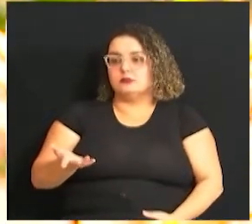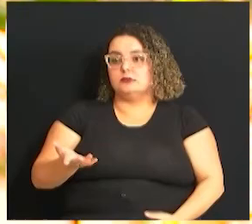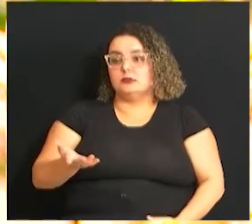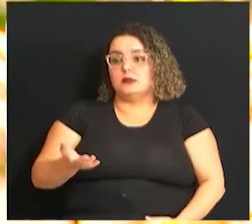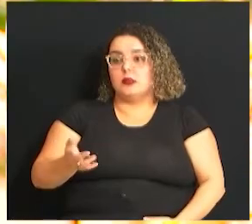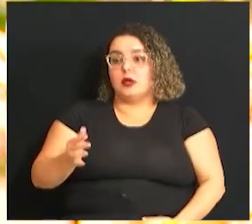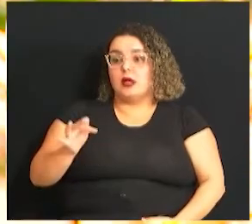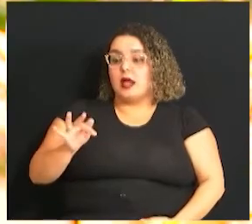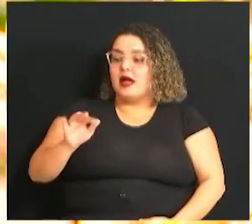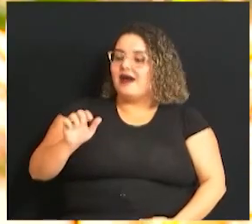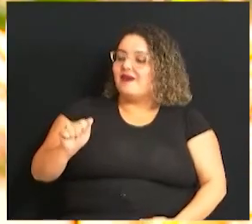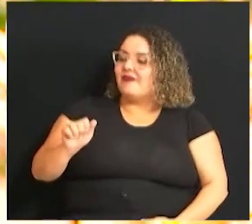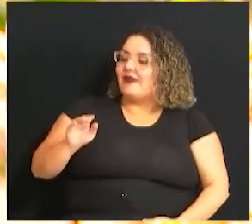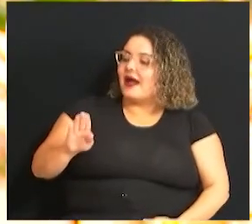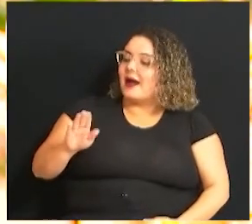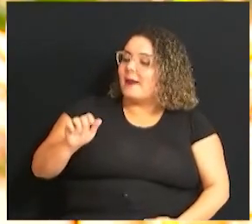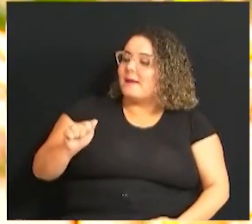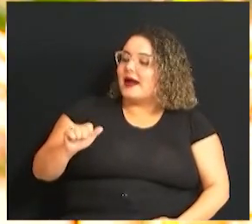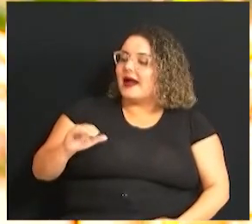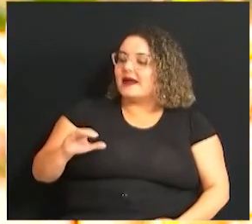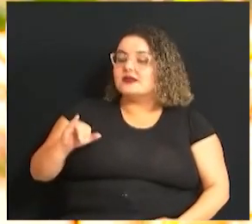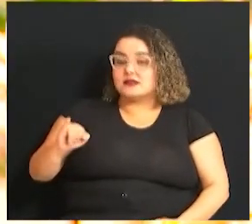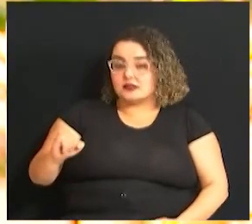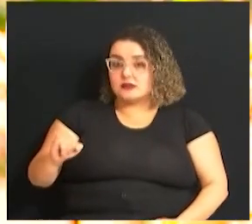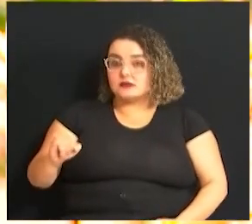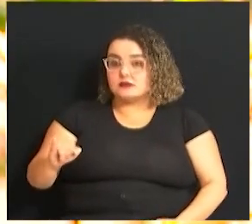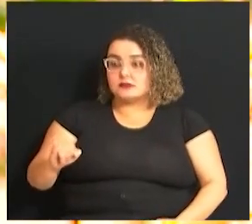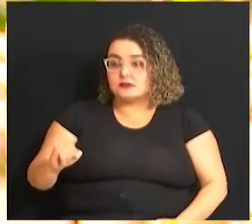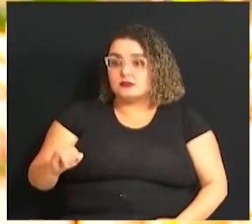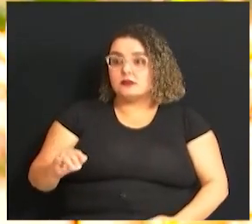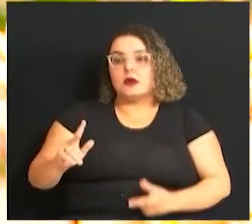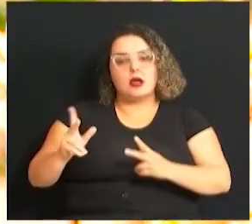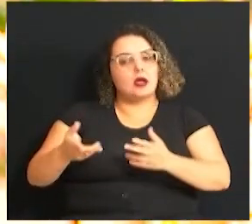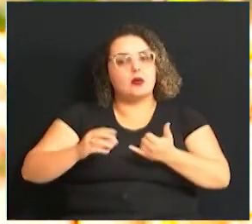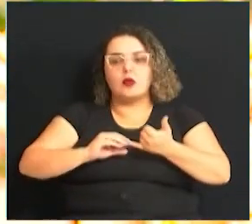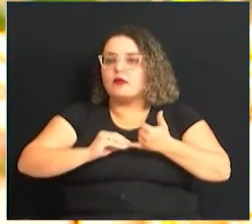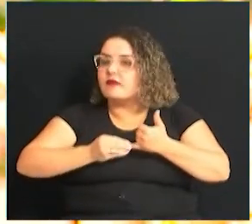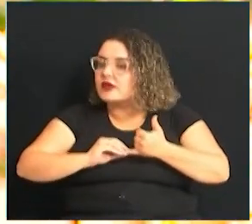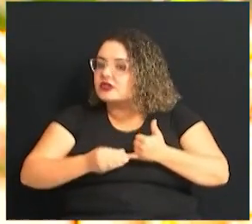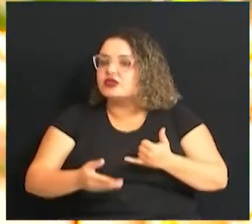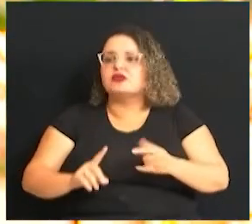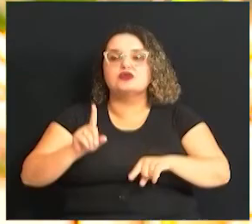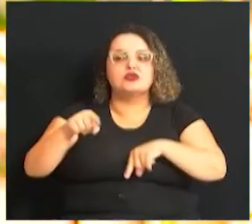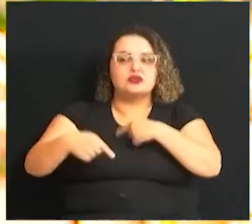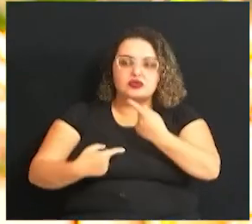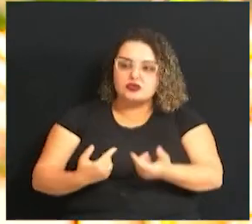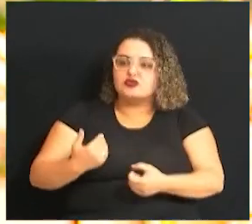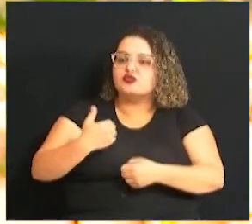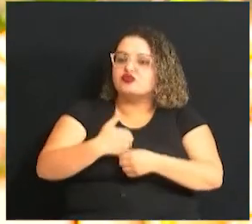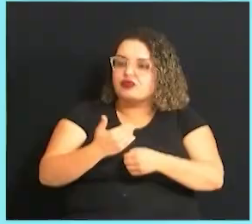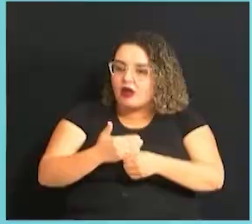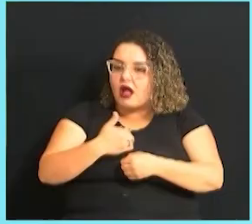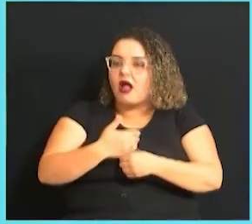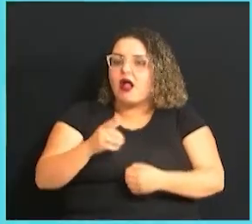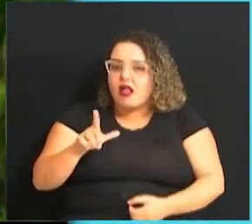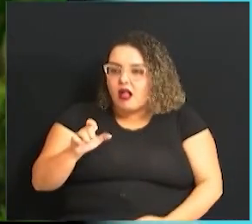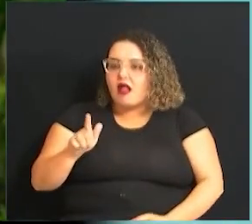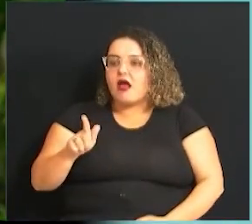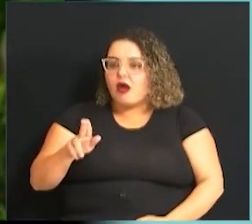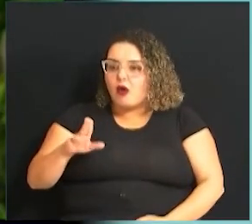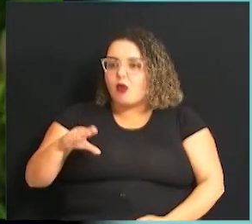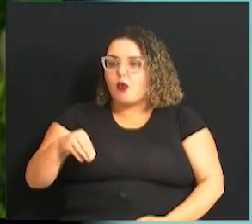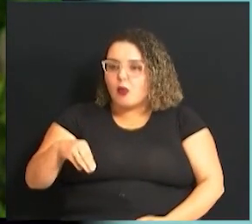leguminosas, tecnicamente a gente chama de fabácea, né? Então mesma família do feijão, de outras